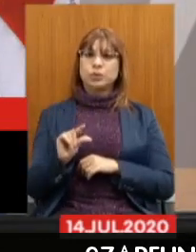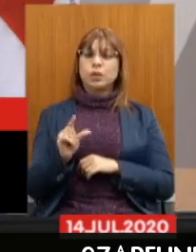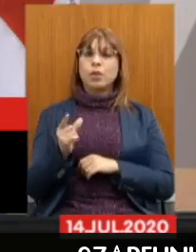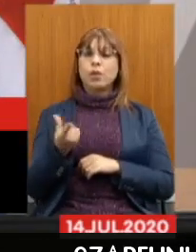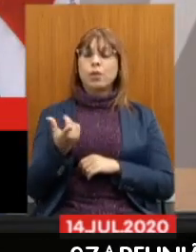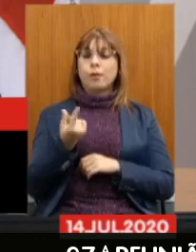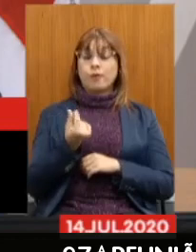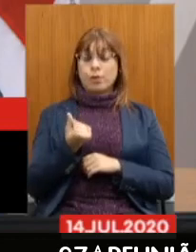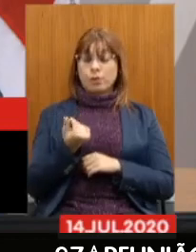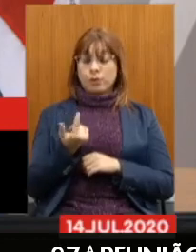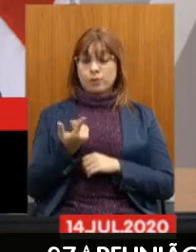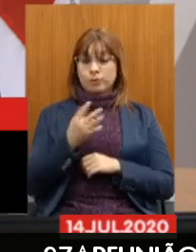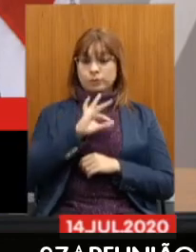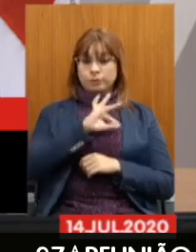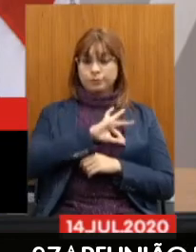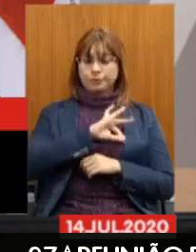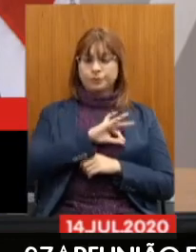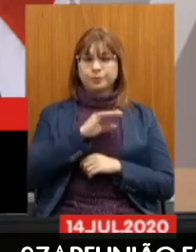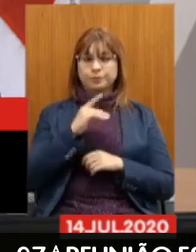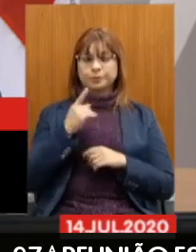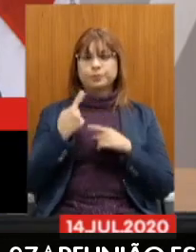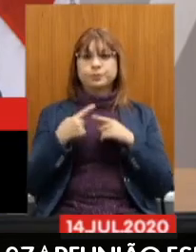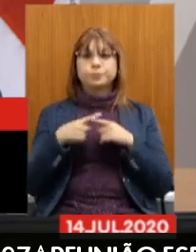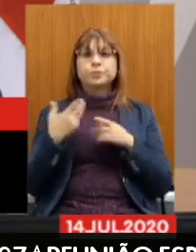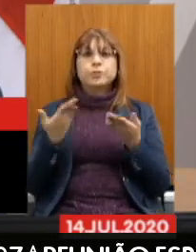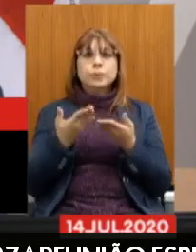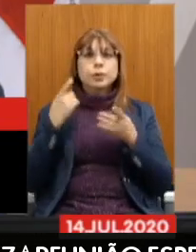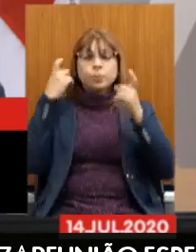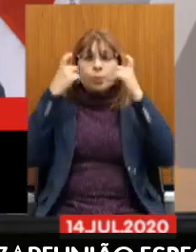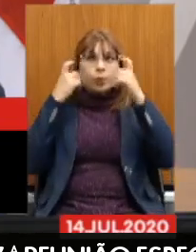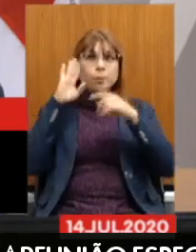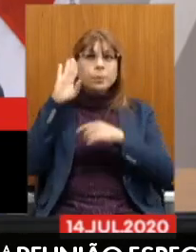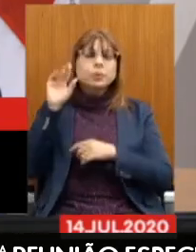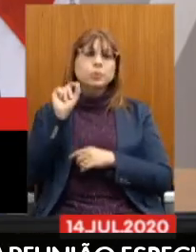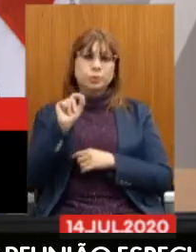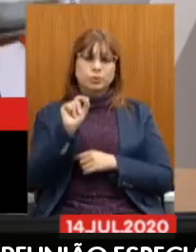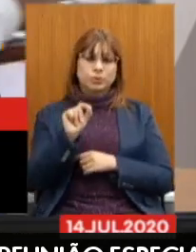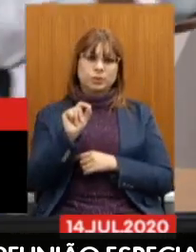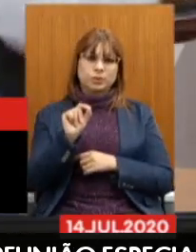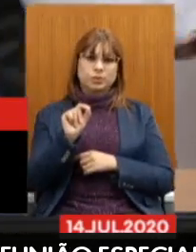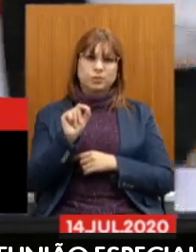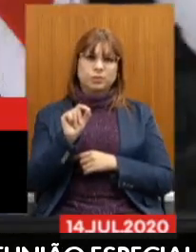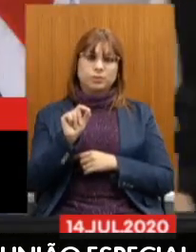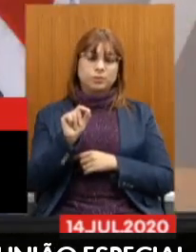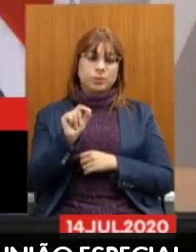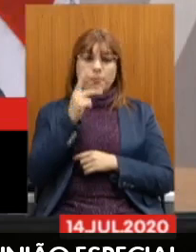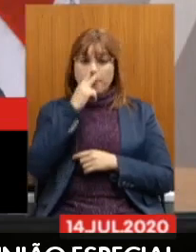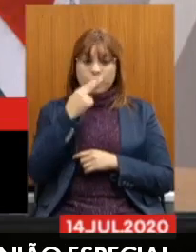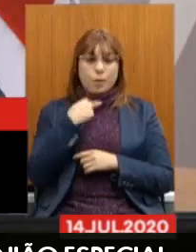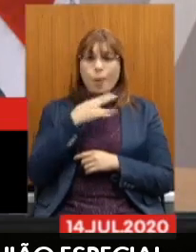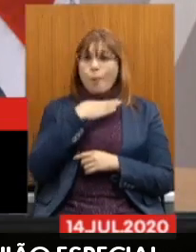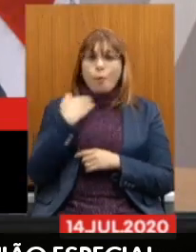porque reduzir, o que me preocupa hoje, é não poder morrer.